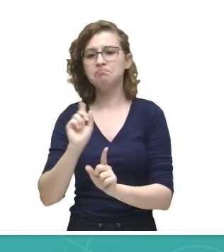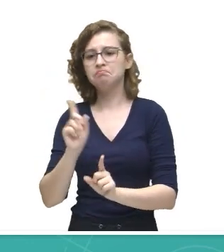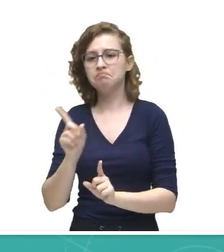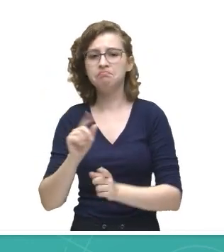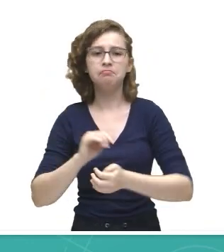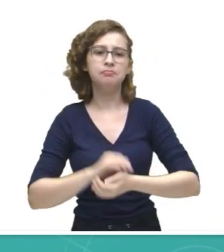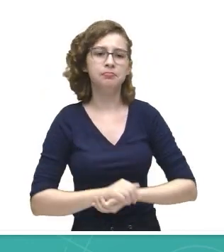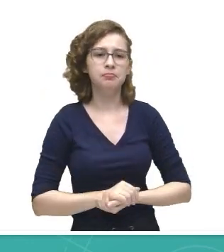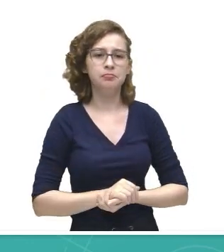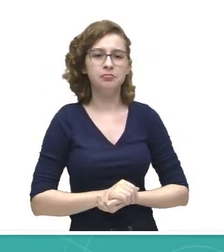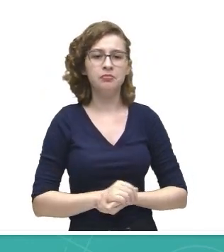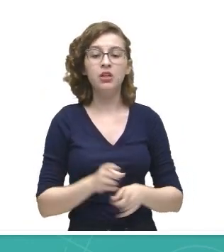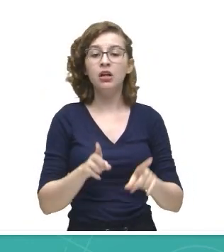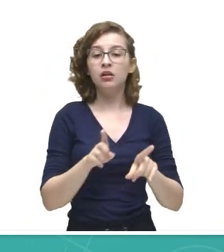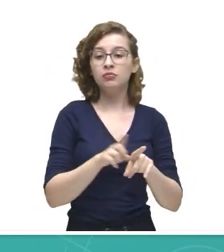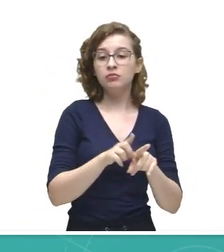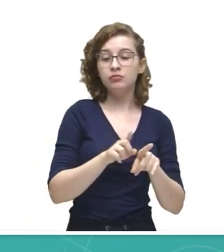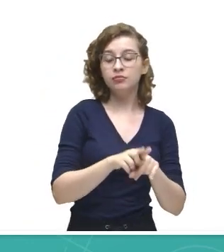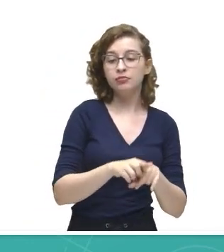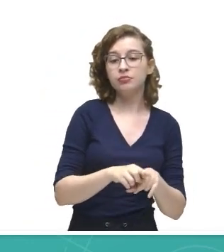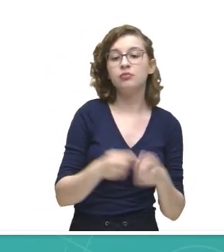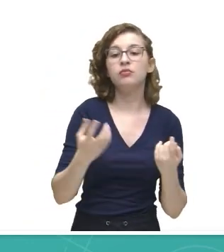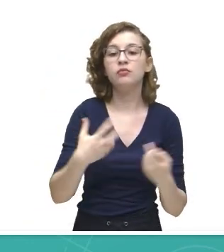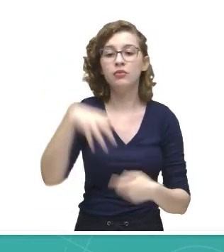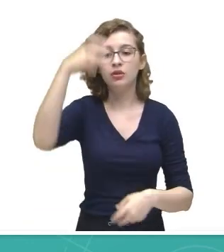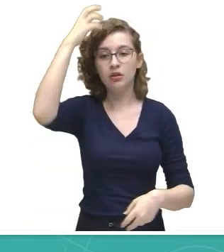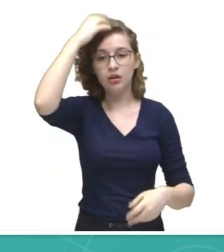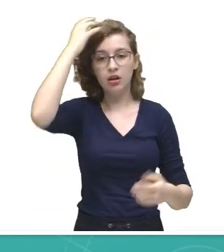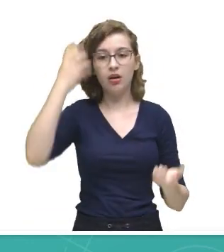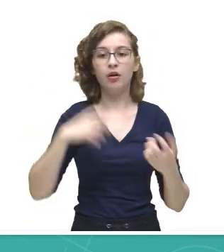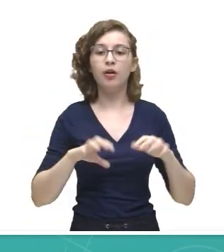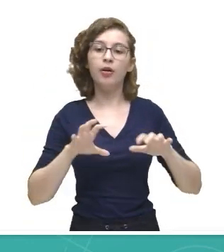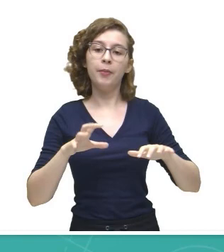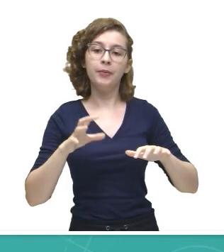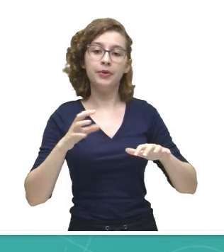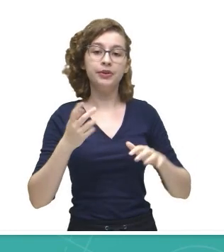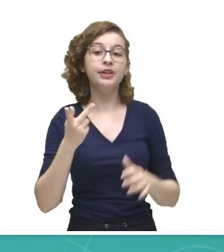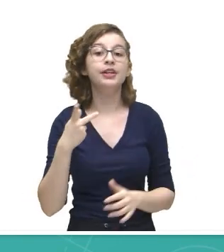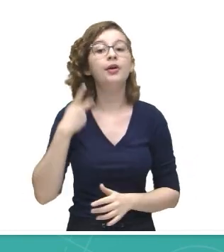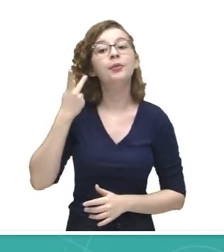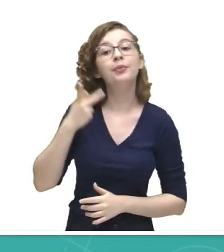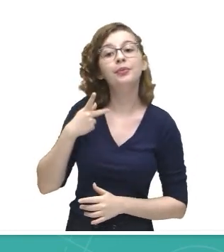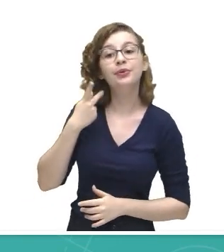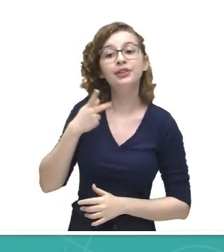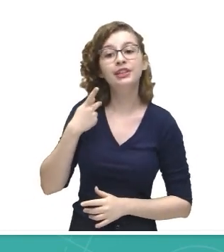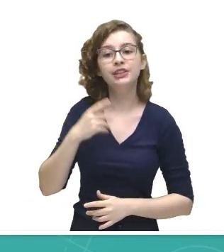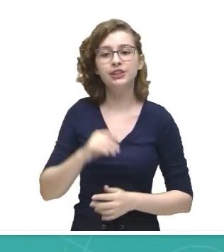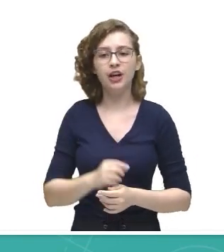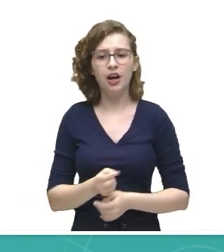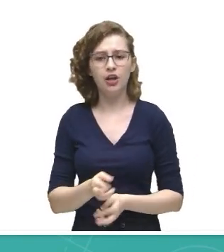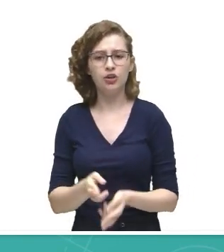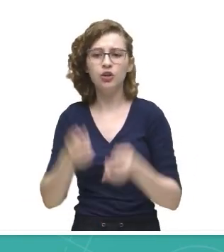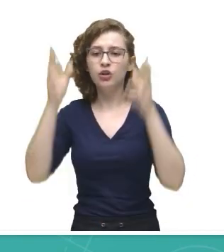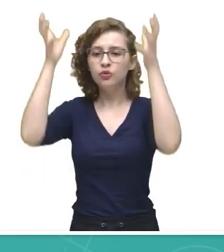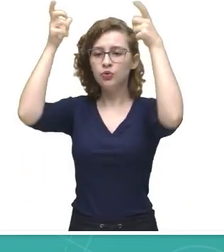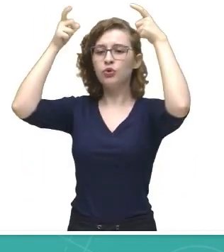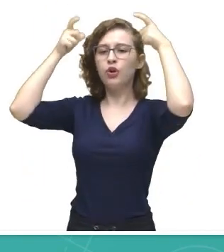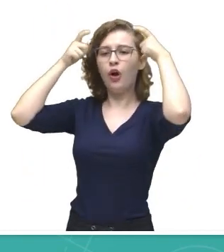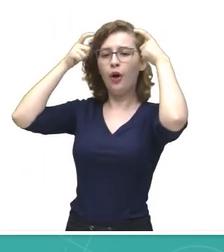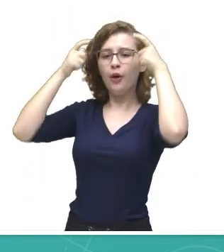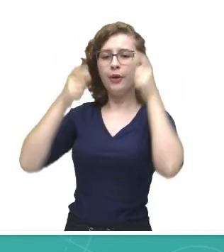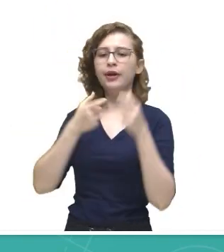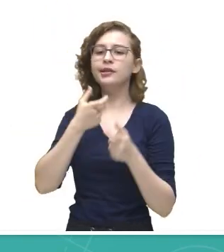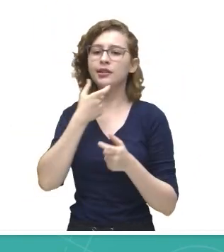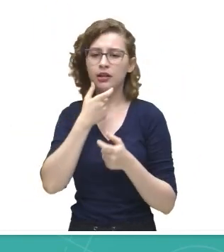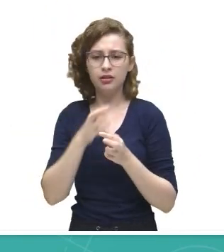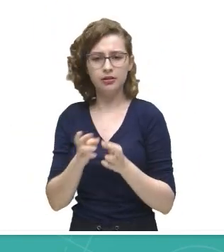instalação de uma monarquia parlamentar. Agora não vai estar mais somente nas mãos dos reis, né? Do rei da Inglaterra tomar